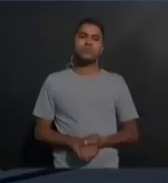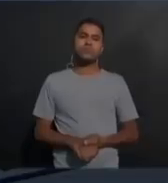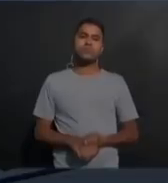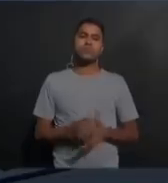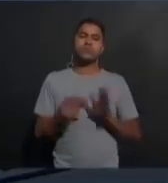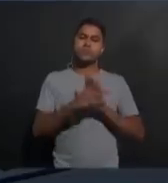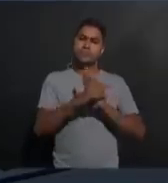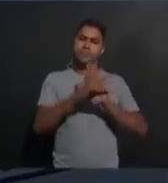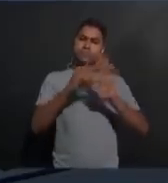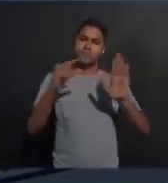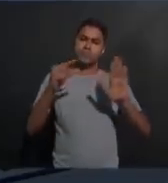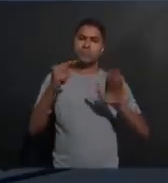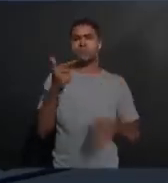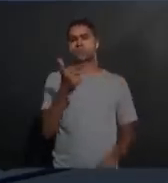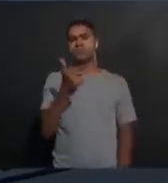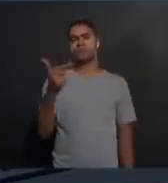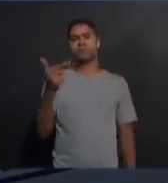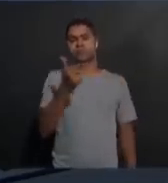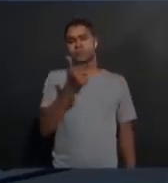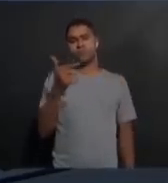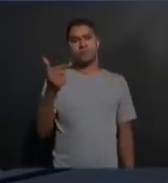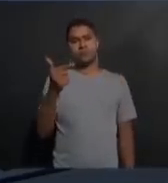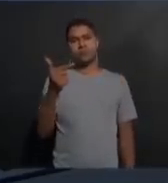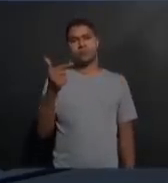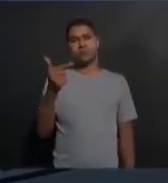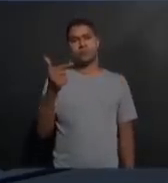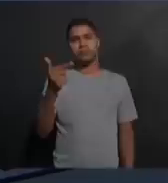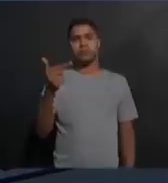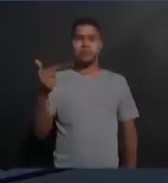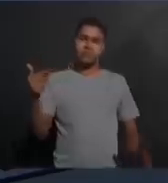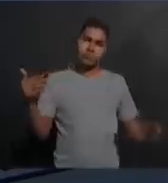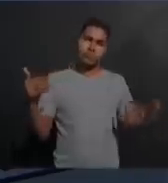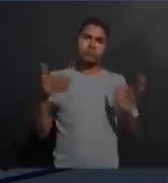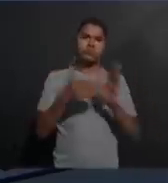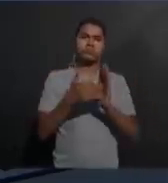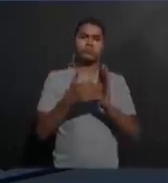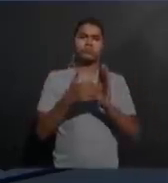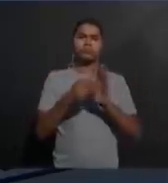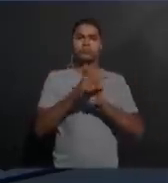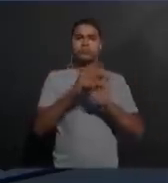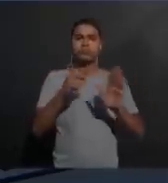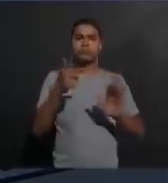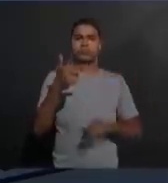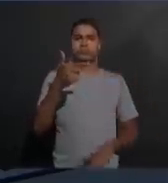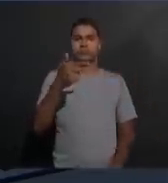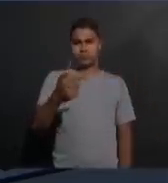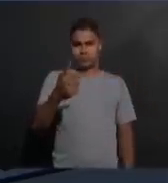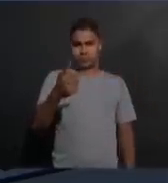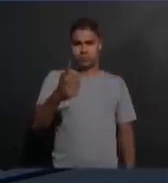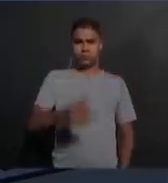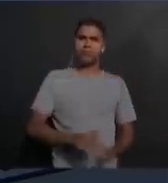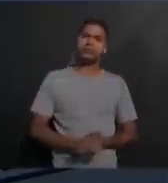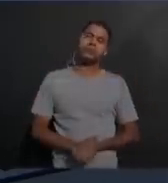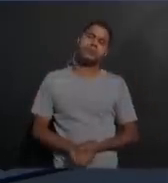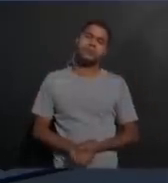versículo 22 a 27 nós vamos ler